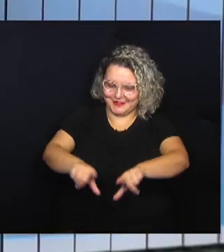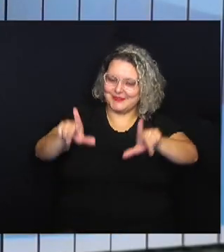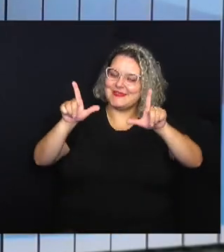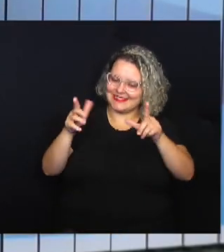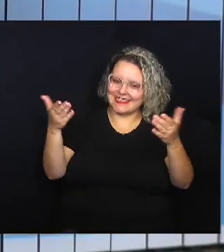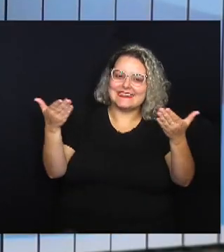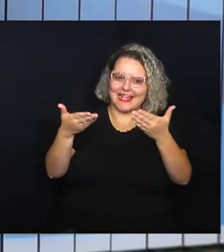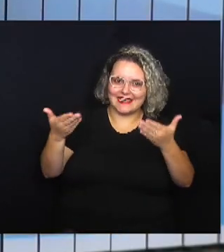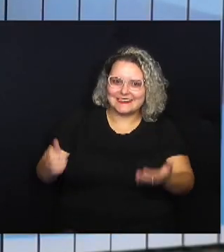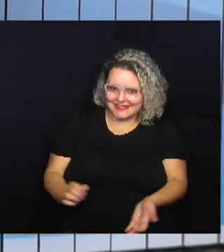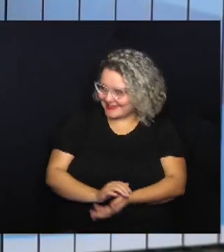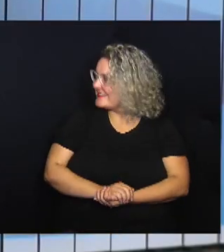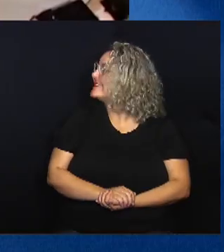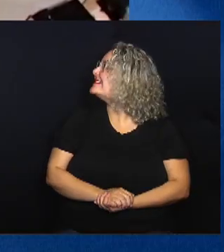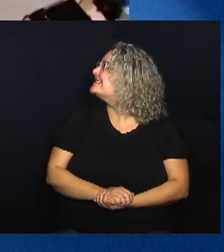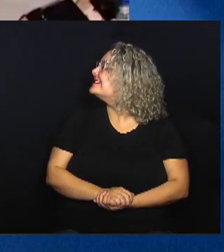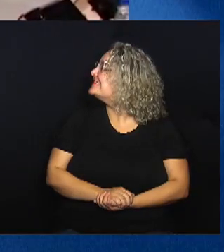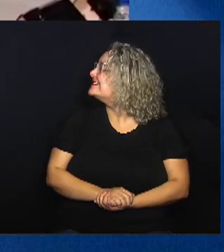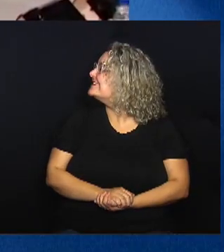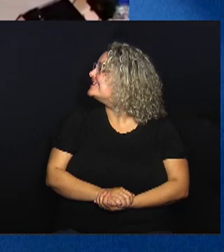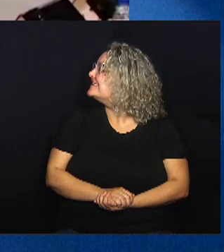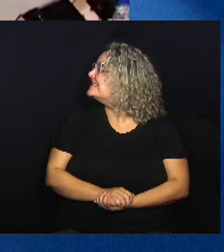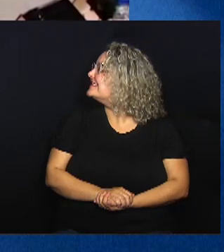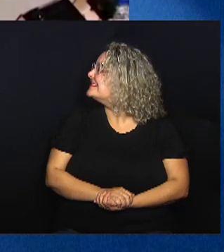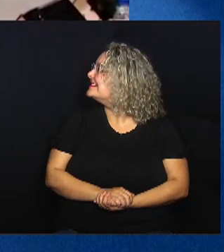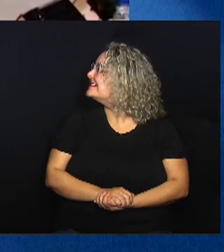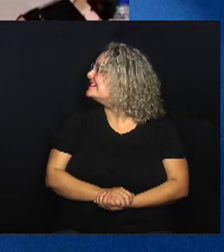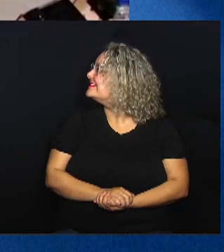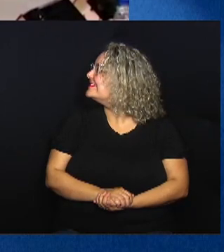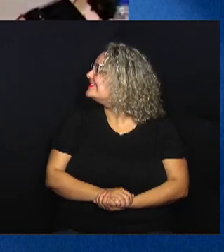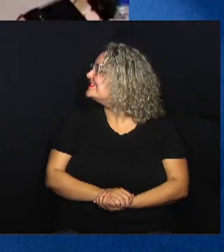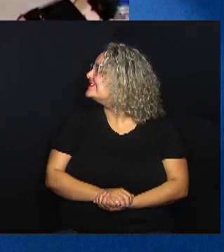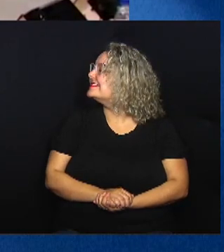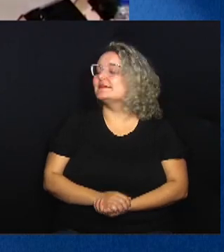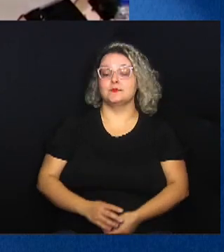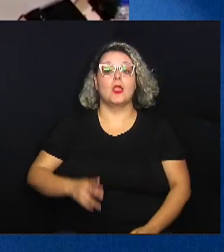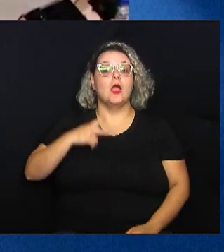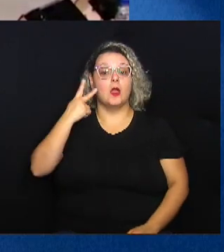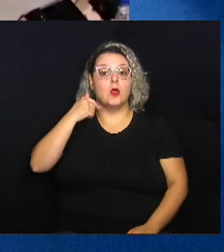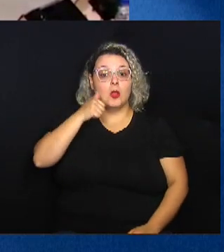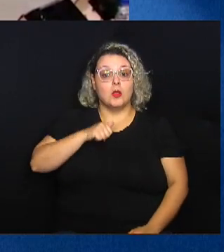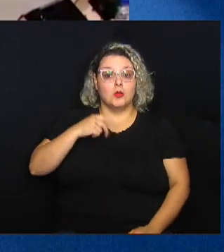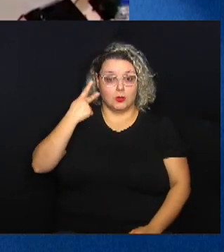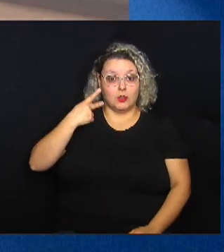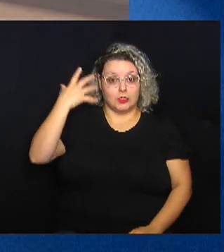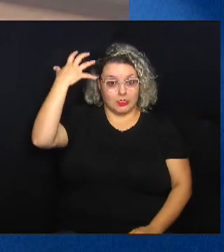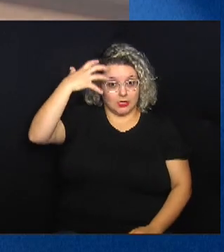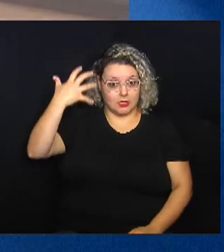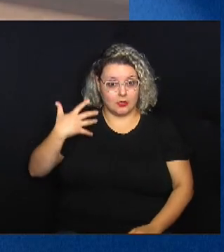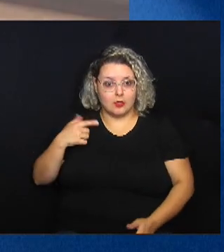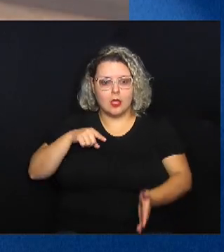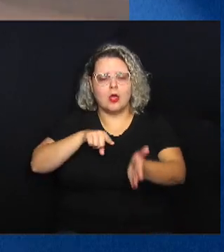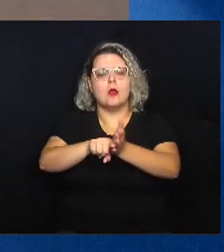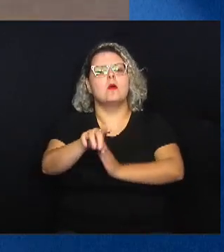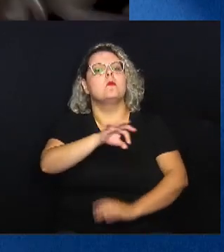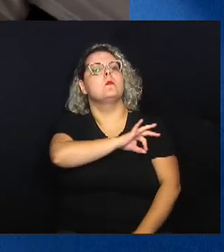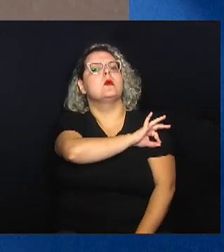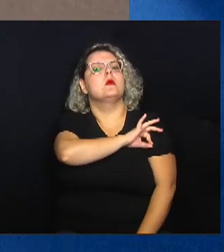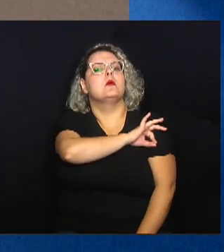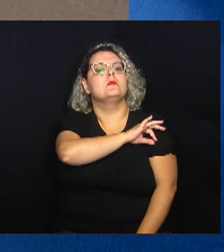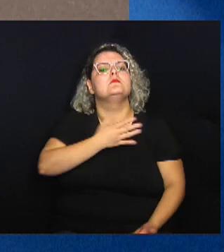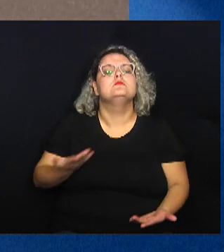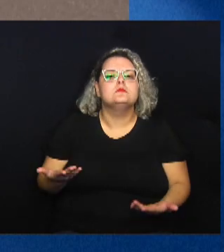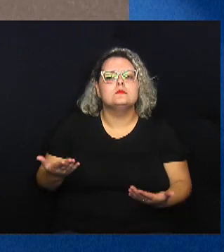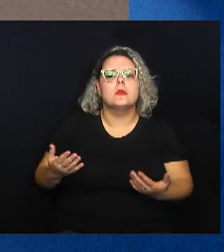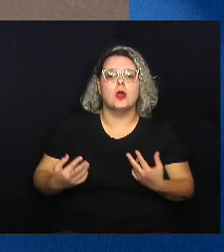agora os destaques de hoje Vereador aguida Calixto questiona a prefeitura sobre duplicação